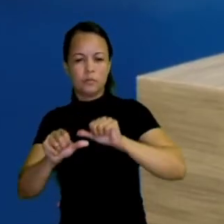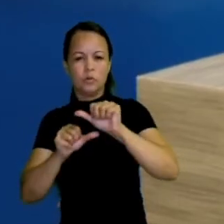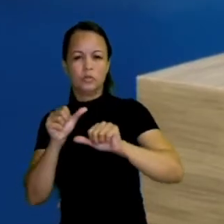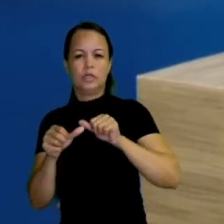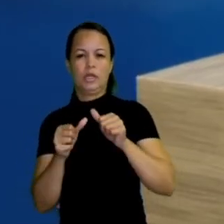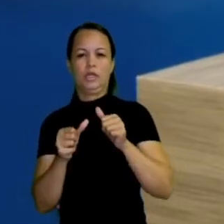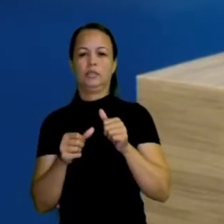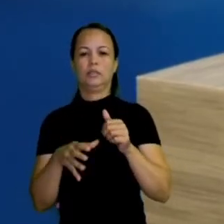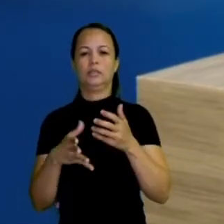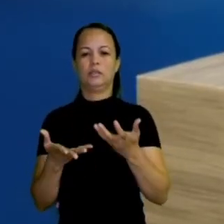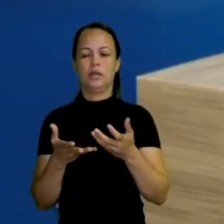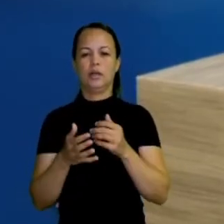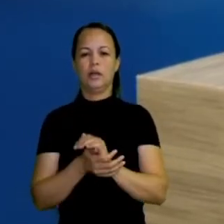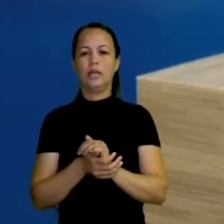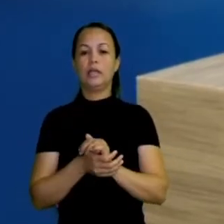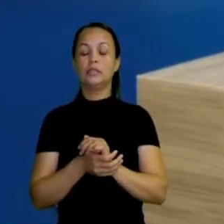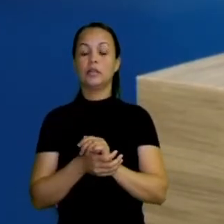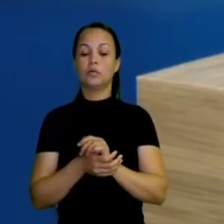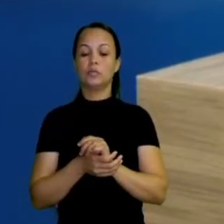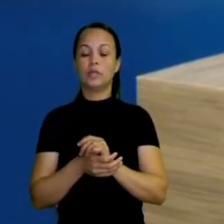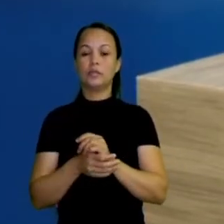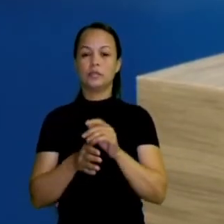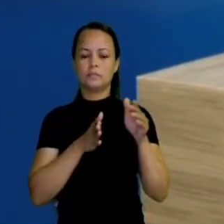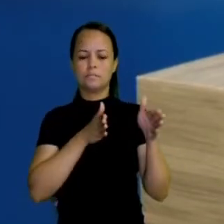aí colonial, as pessoas